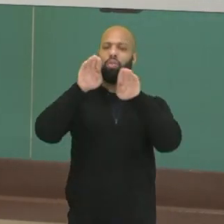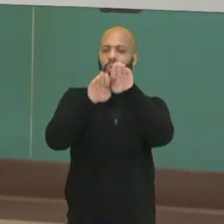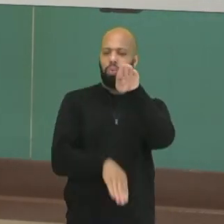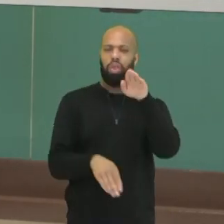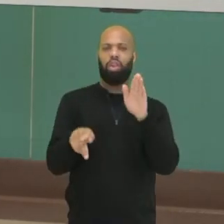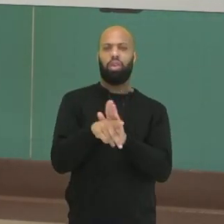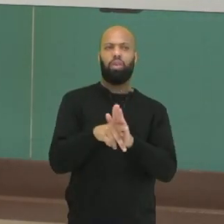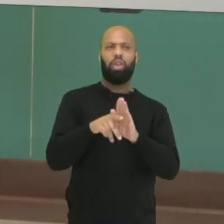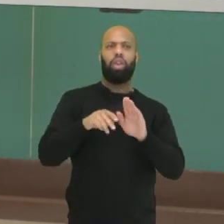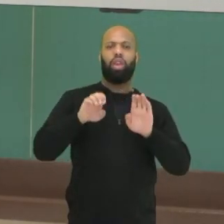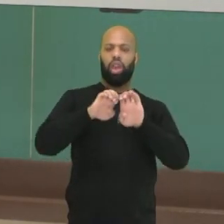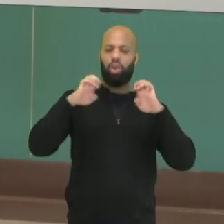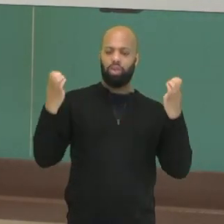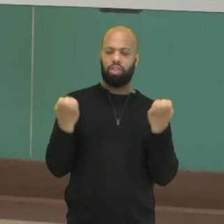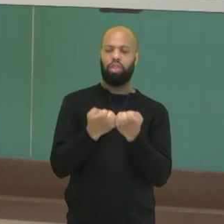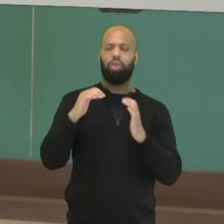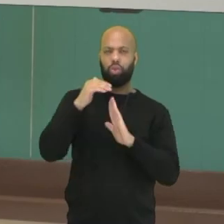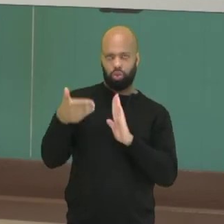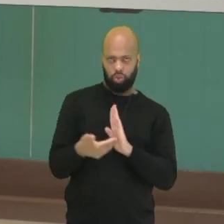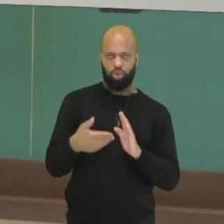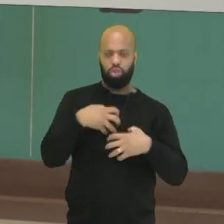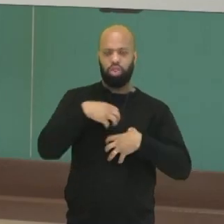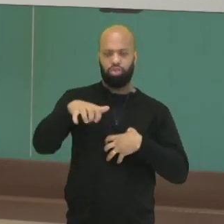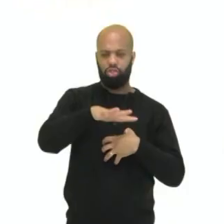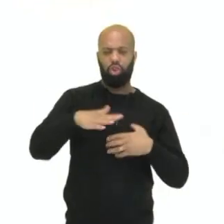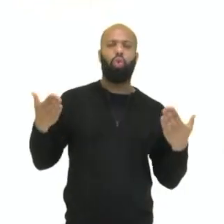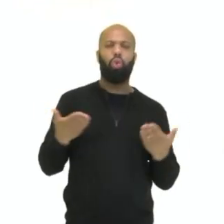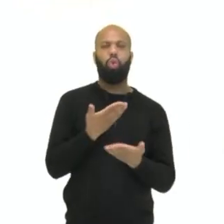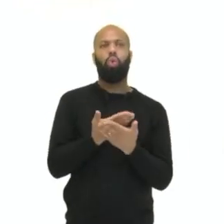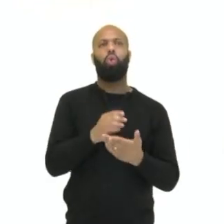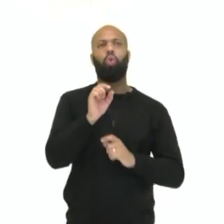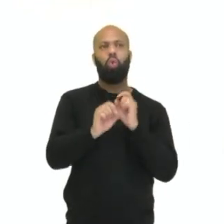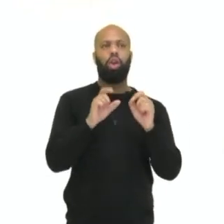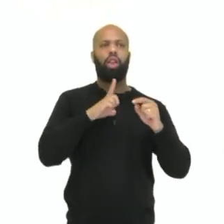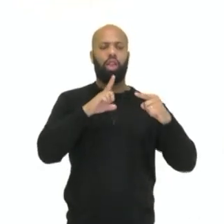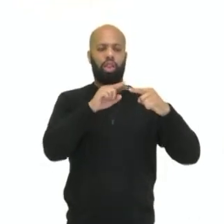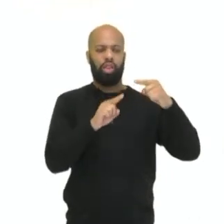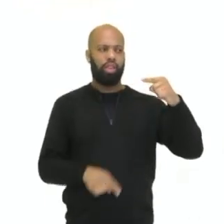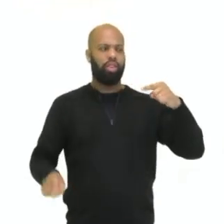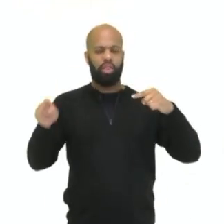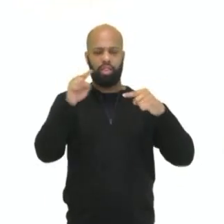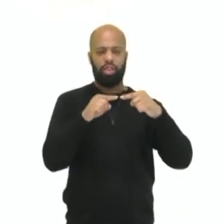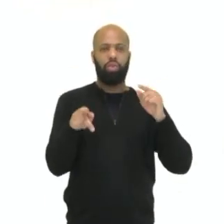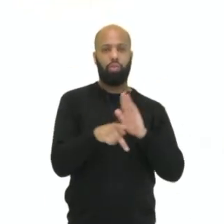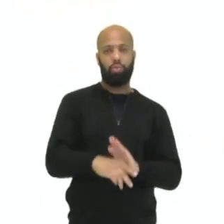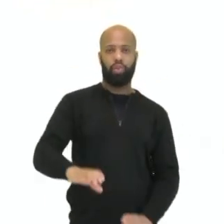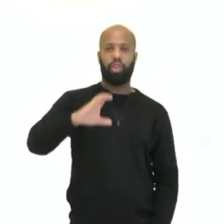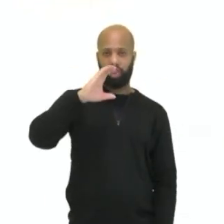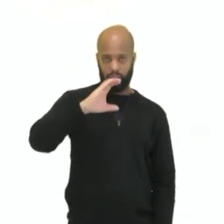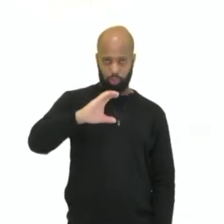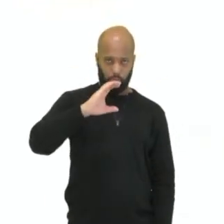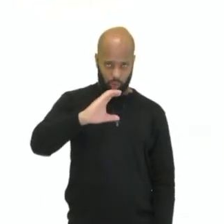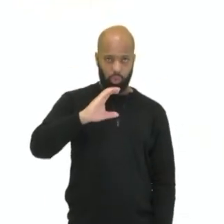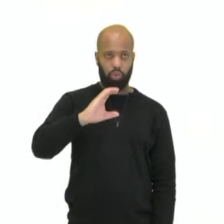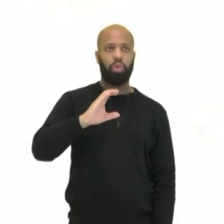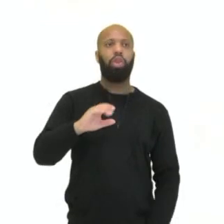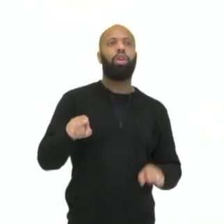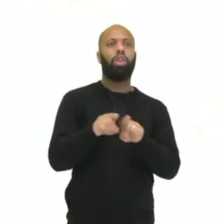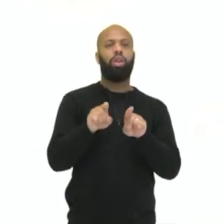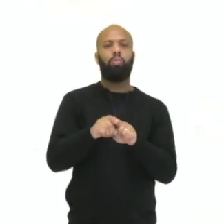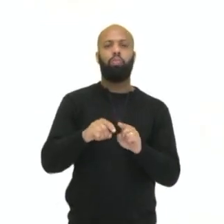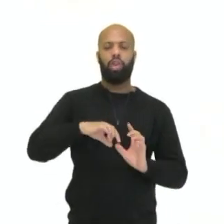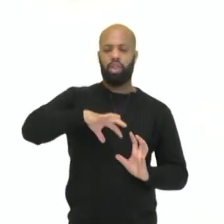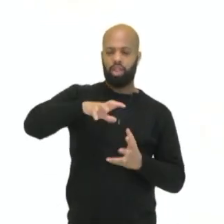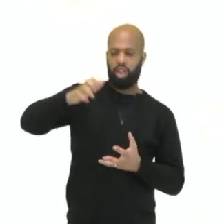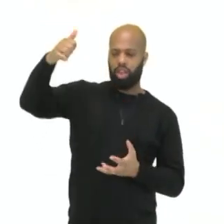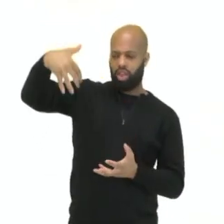de um modo geral. Ok? Então, gente, nessa aula nós falamos sobre os ciclos biogeoquímicos, o ciclo do carbono, bem como o efeito